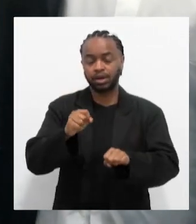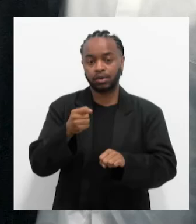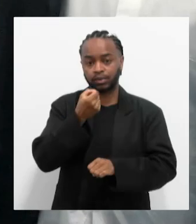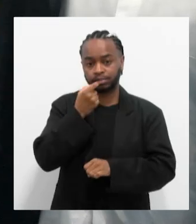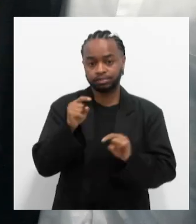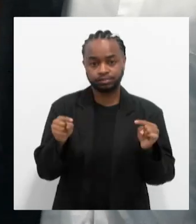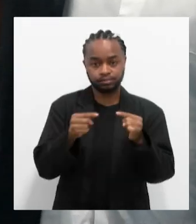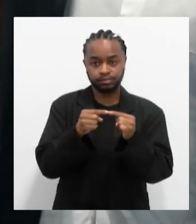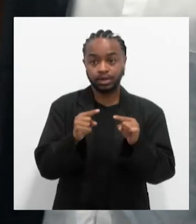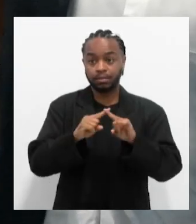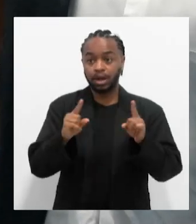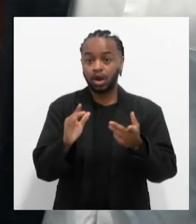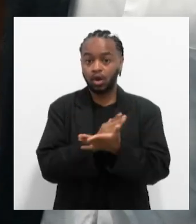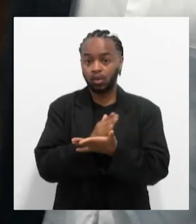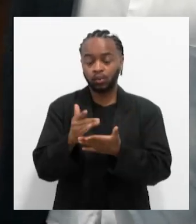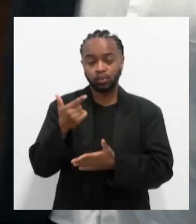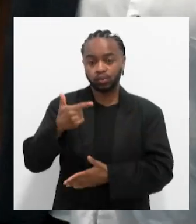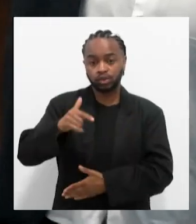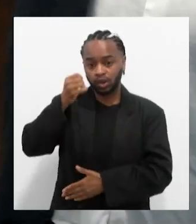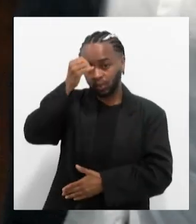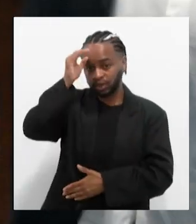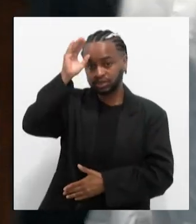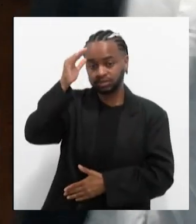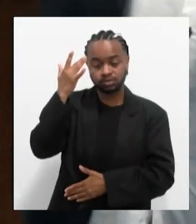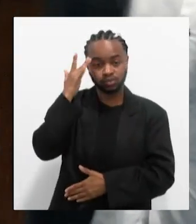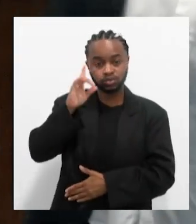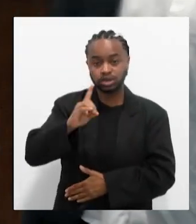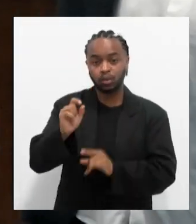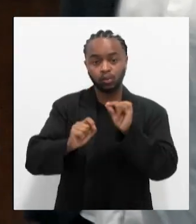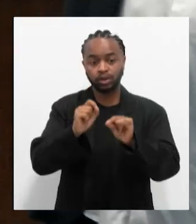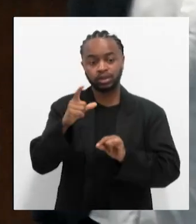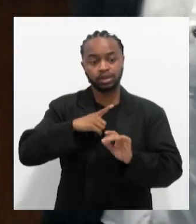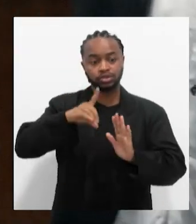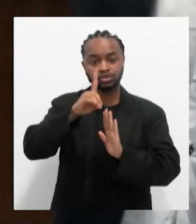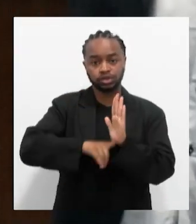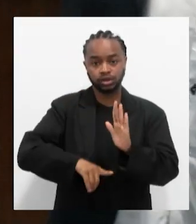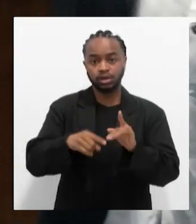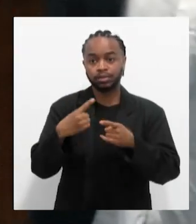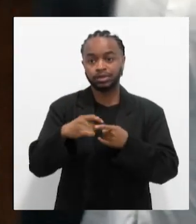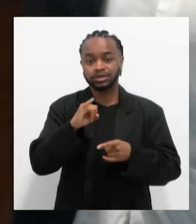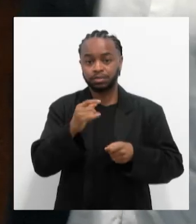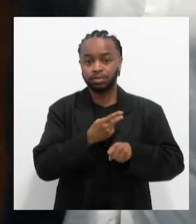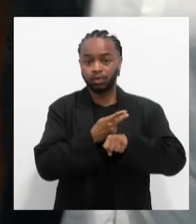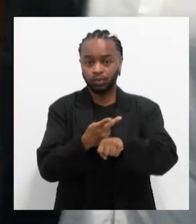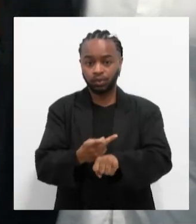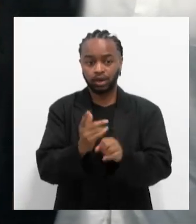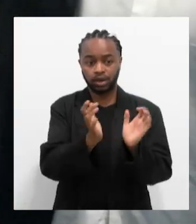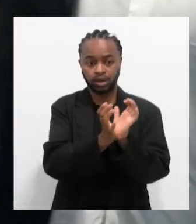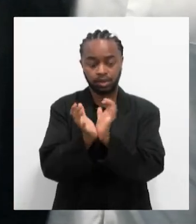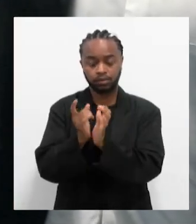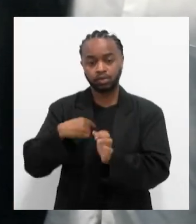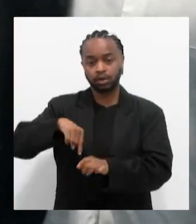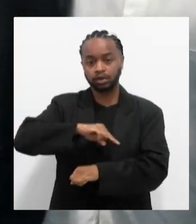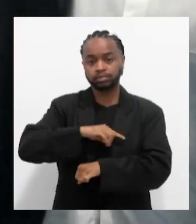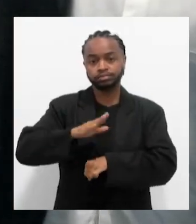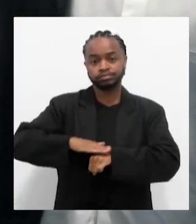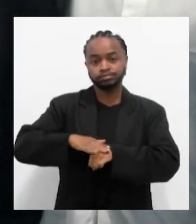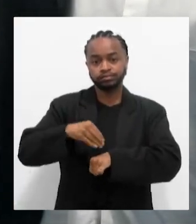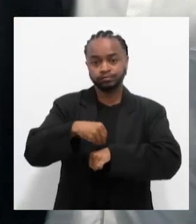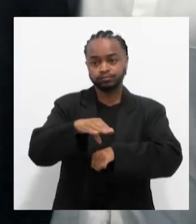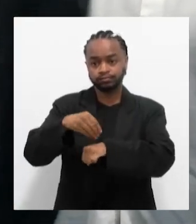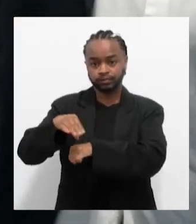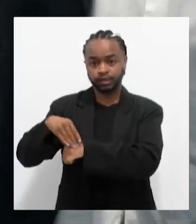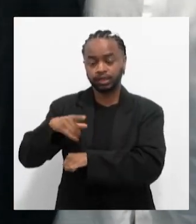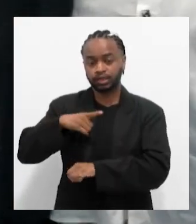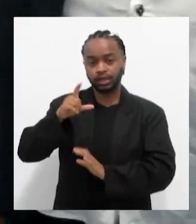E muitas nem têm conhecimento que é do seu direito. Quando procuram os nossos gabinetes, é que a gente informa para eles que eles